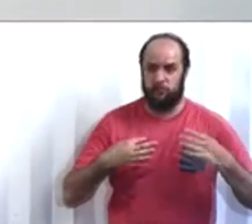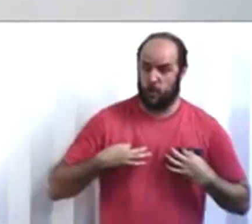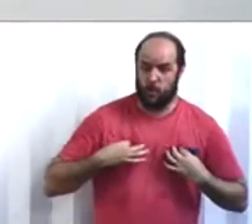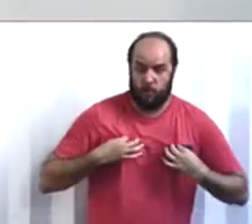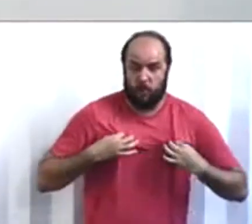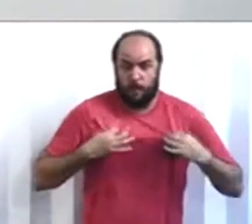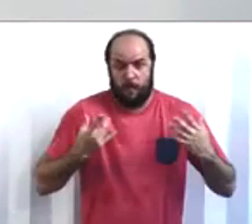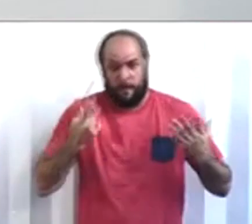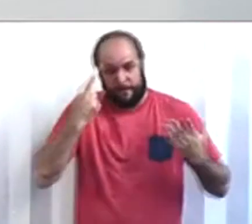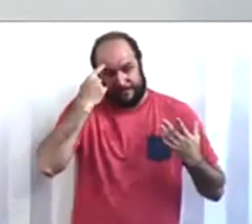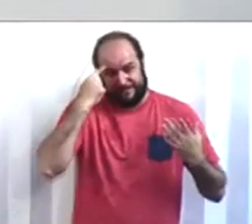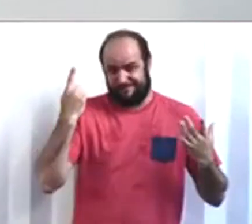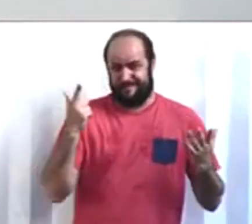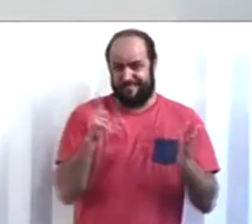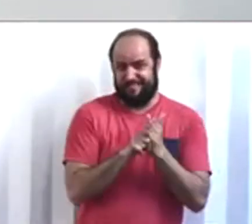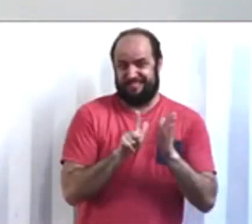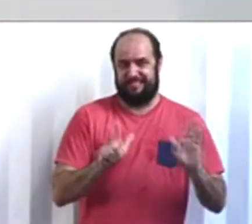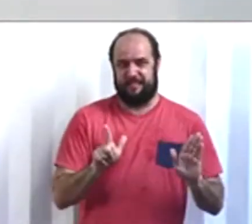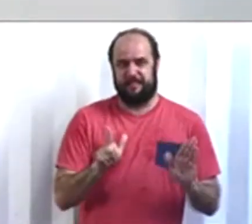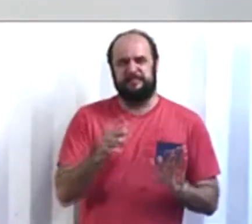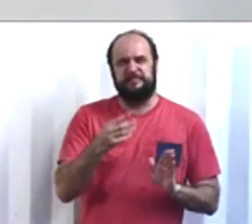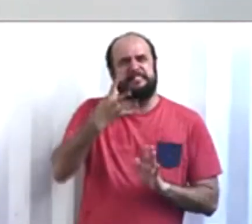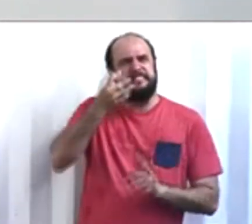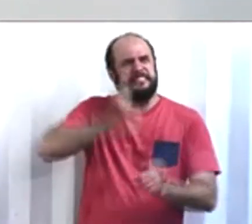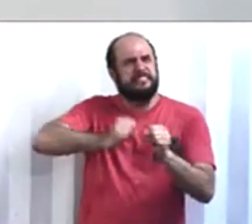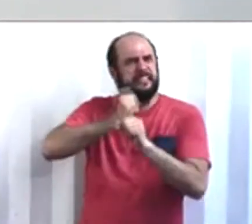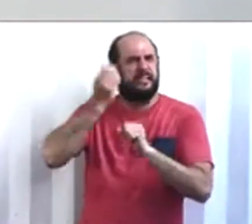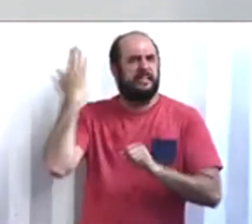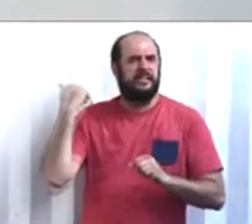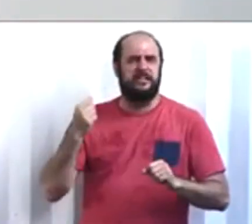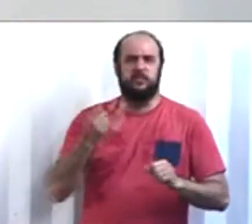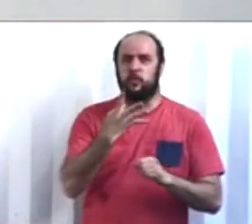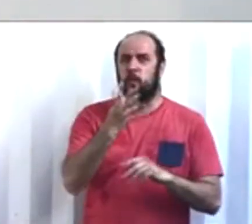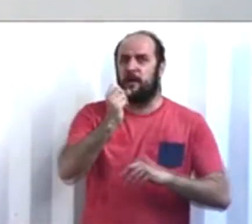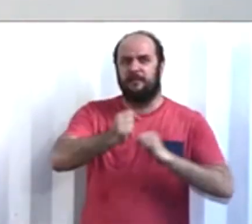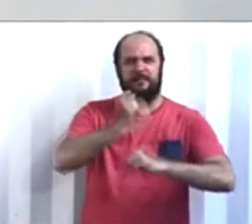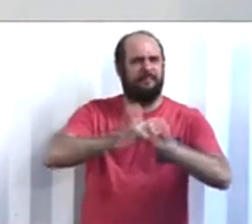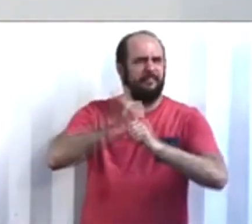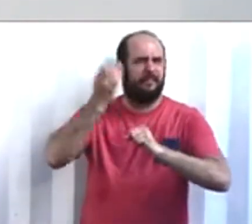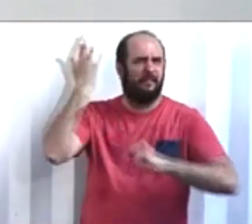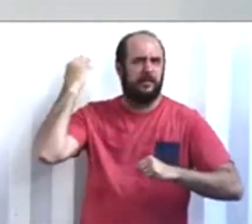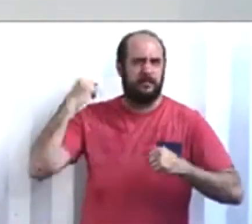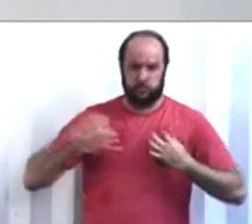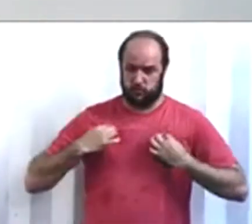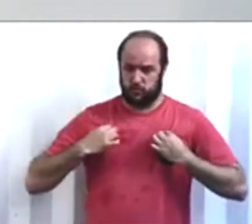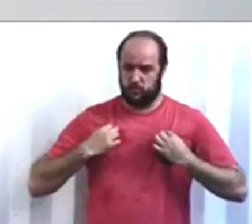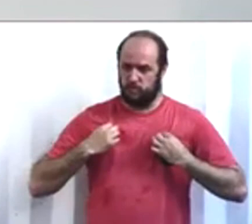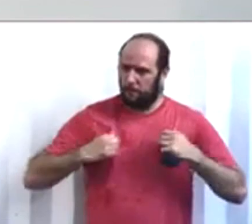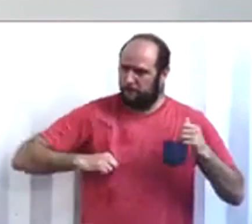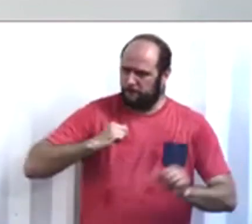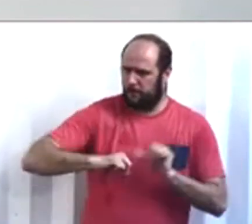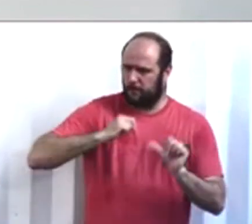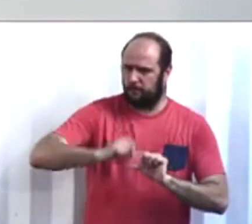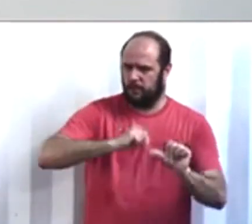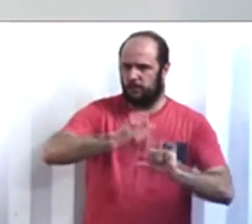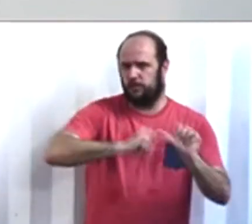vestir, há 30, 40 anos atrás, as pessoas se vestiam de uma maneira, hoje elas se vestem de outra